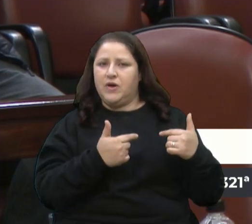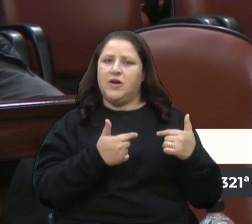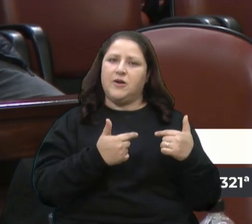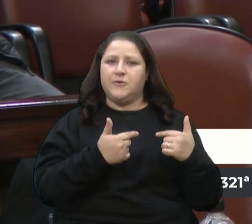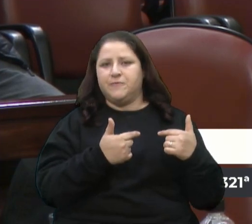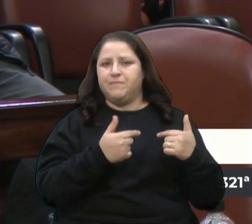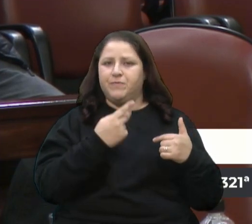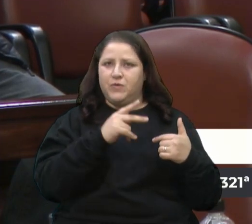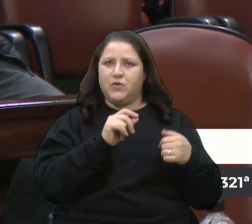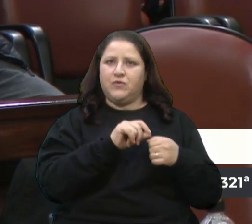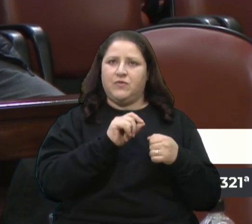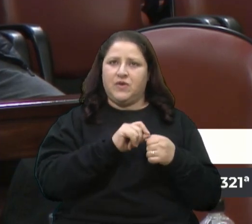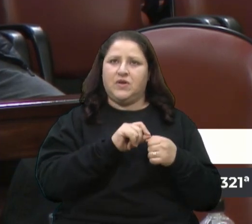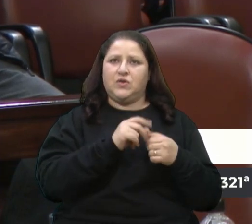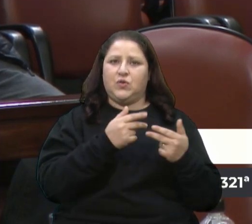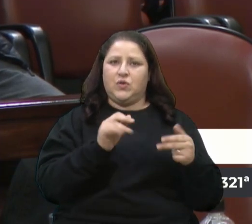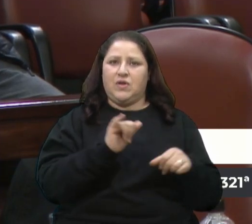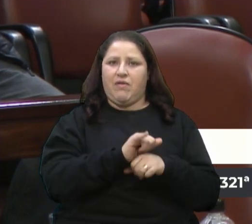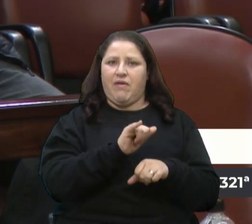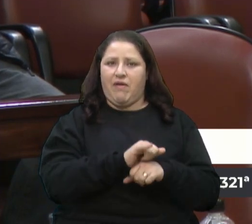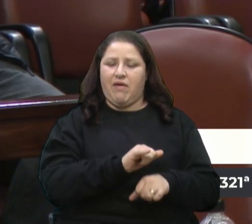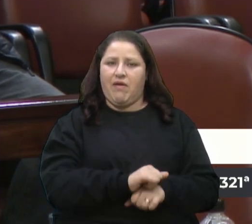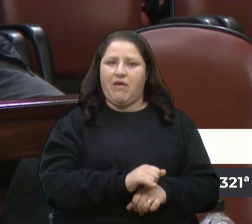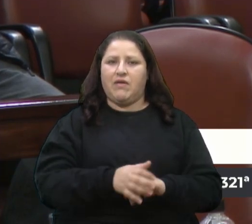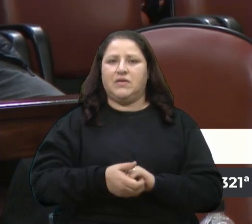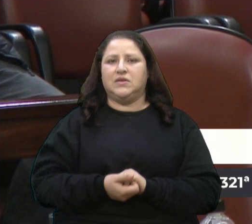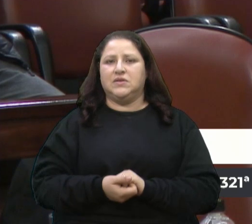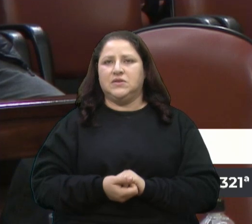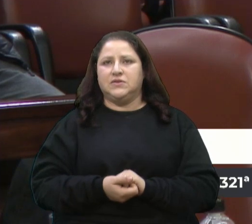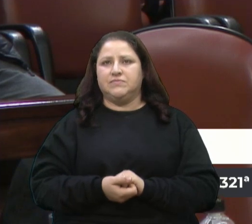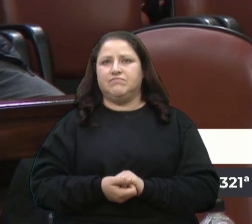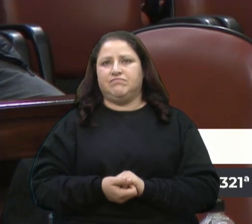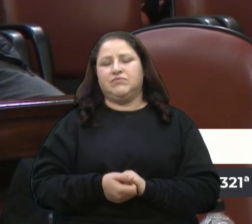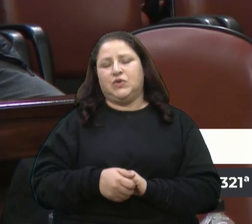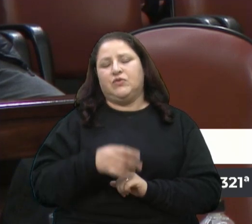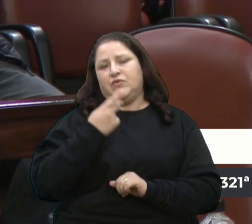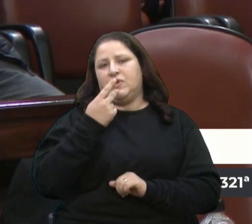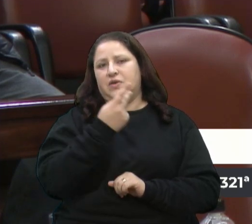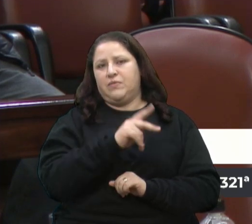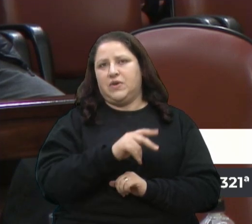como tu faz as coisas erradas, enfim, e foi falado isso e tudo mais.